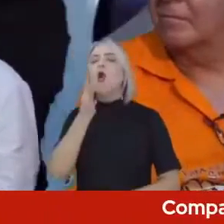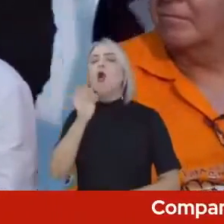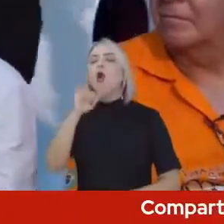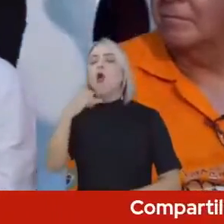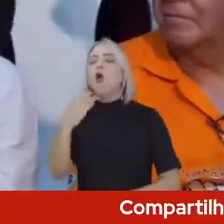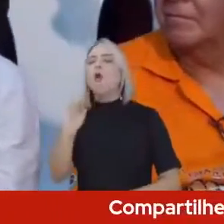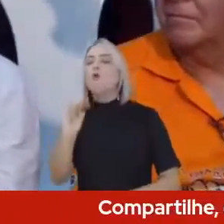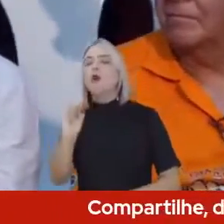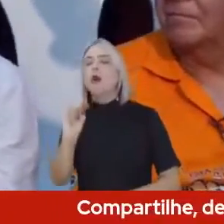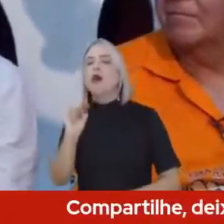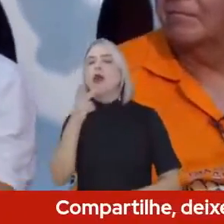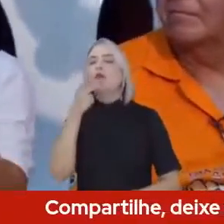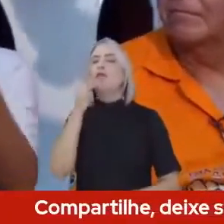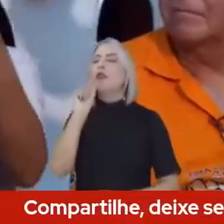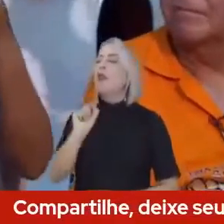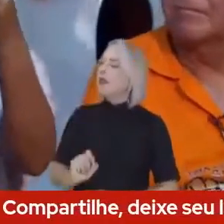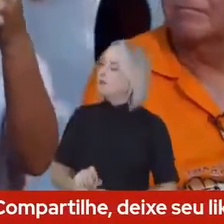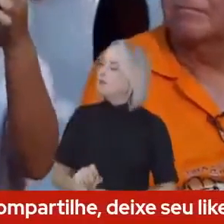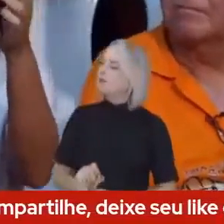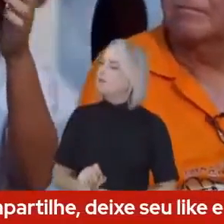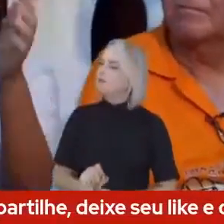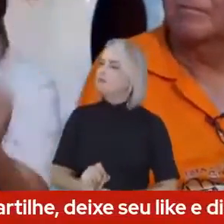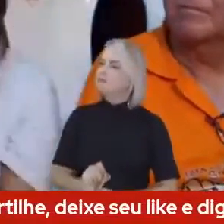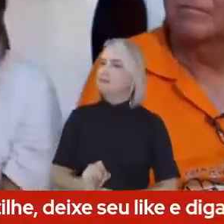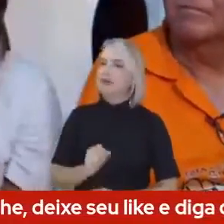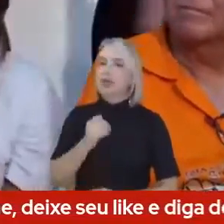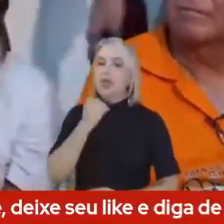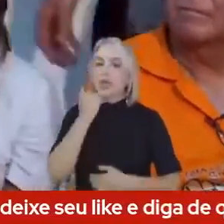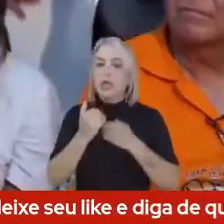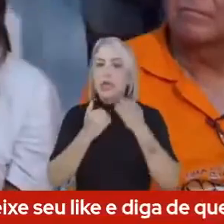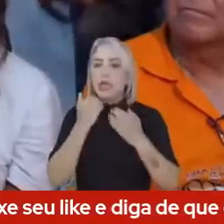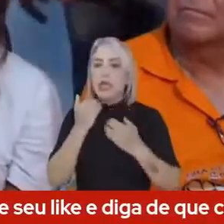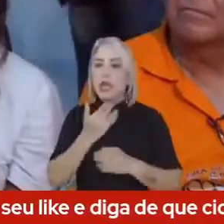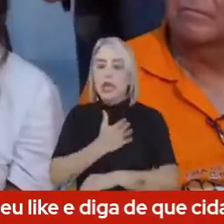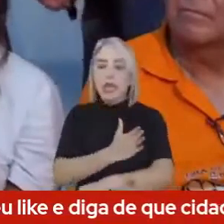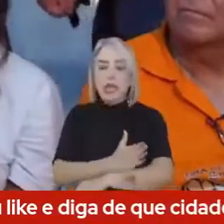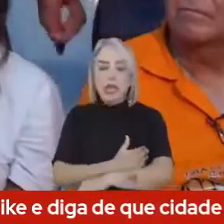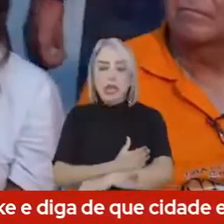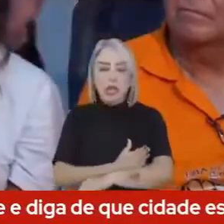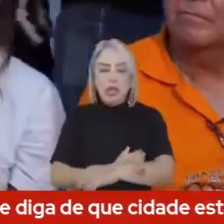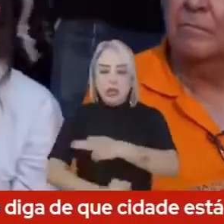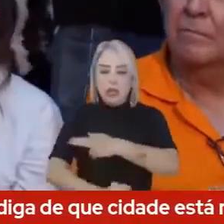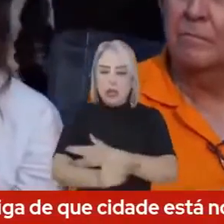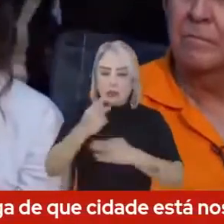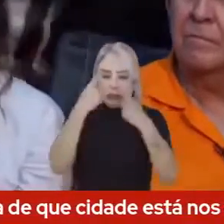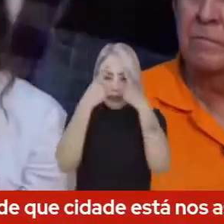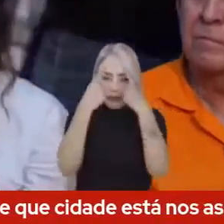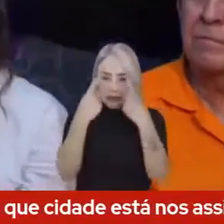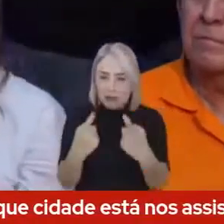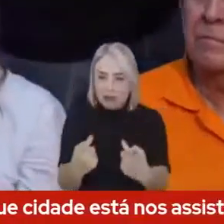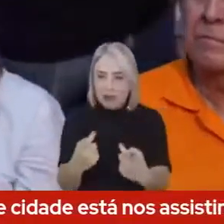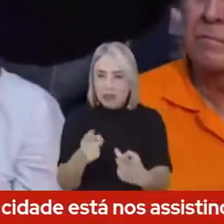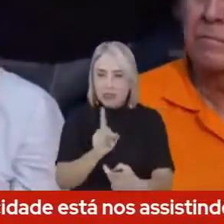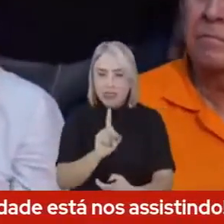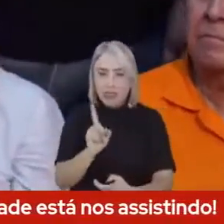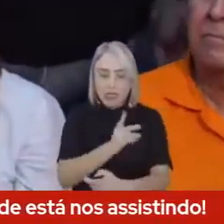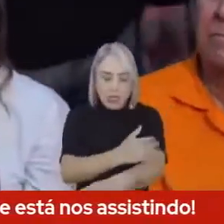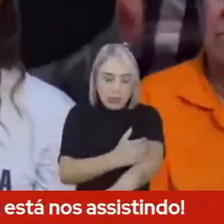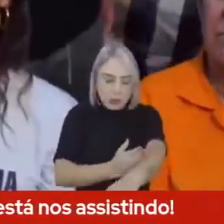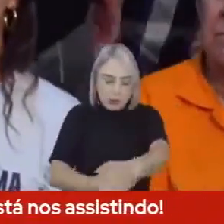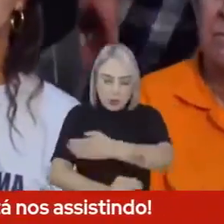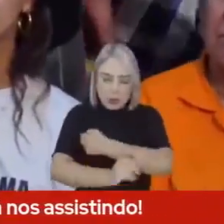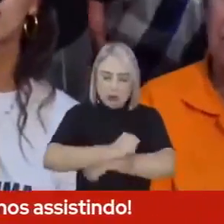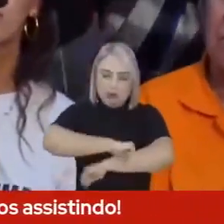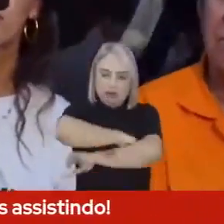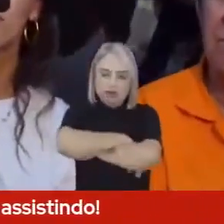ele dizia, nem os braços cerrados da violência, nem os braços cruzados